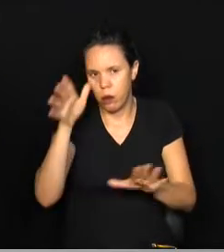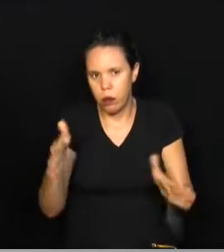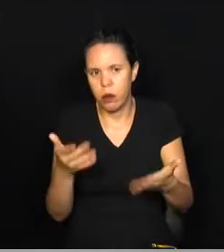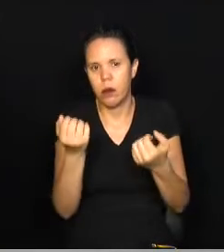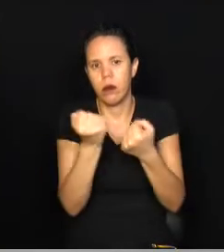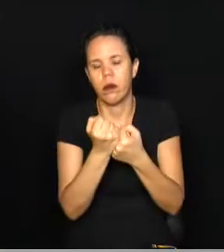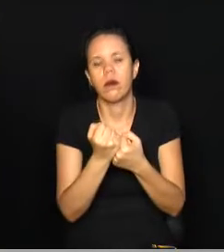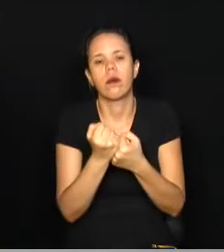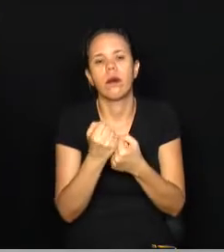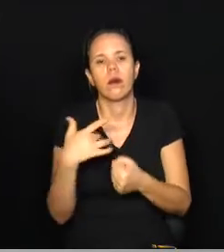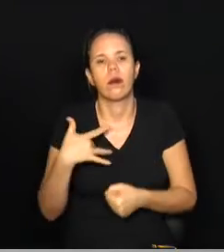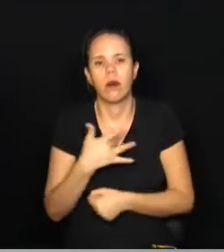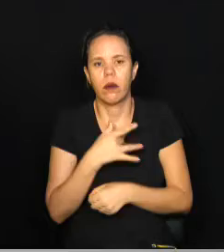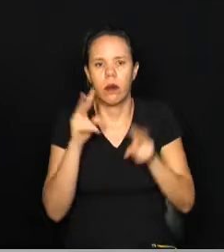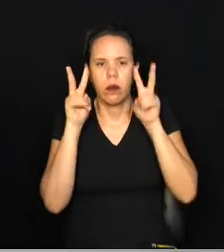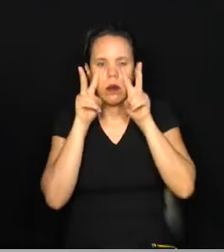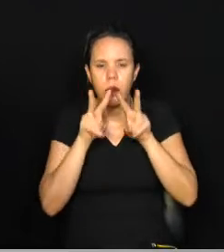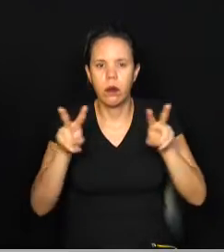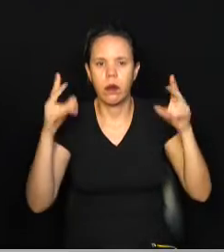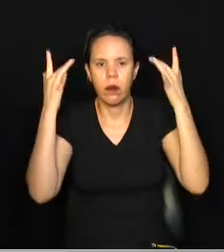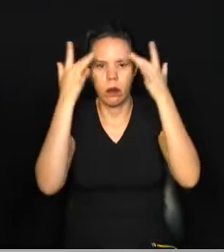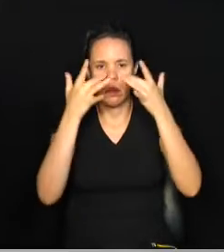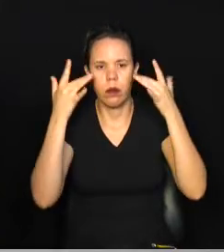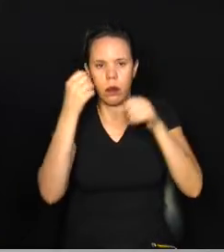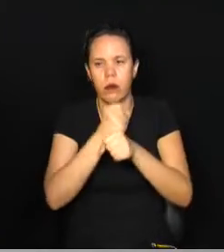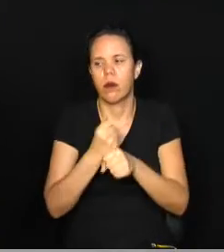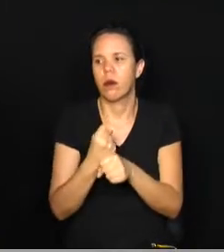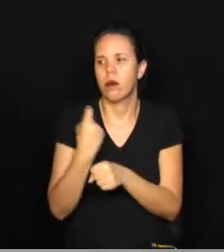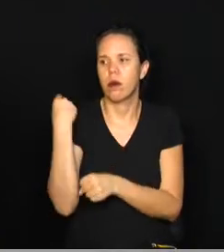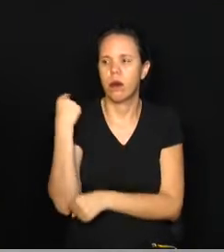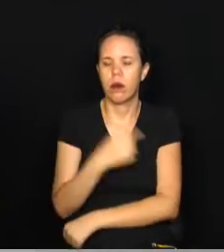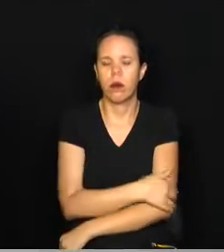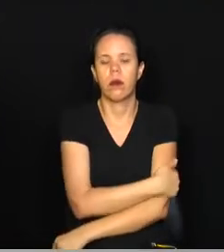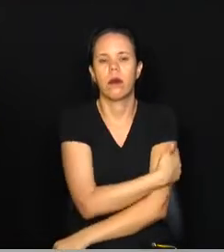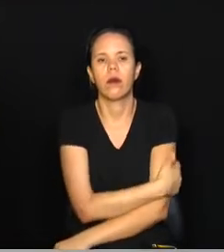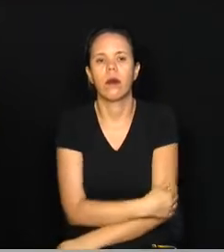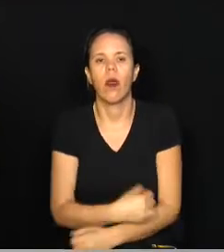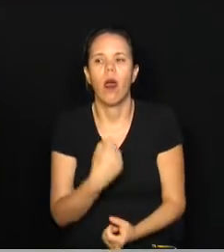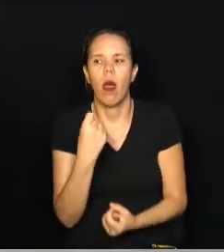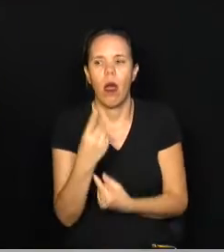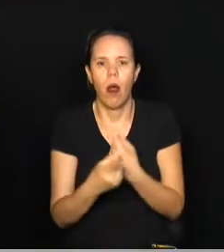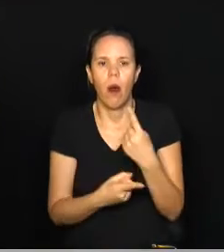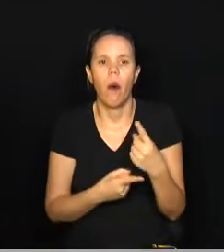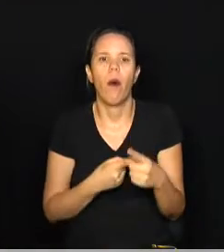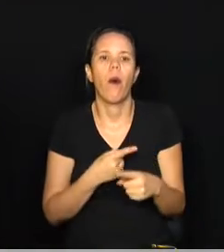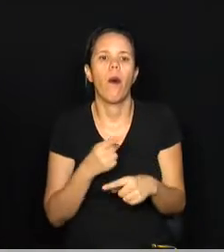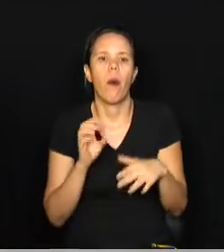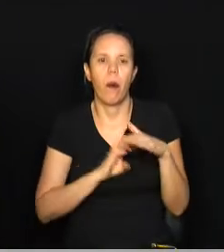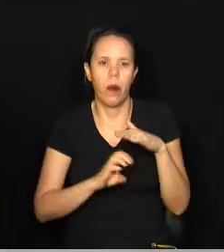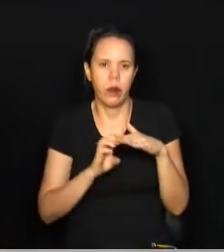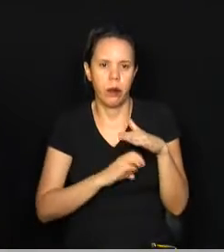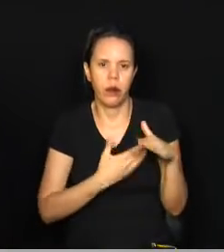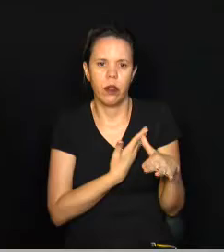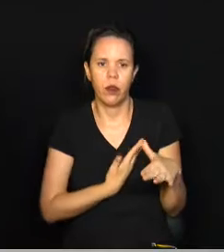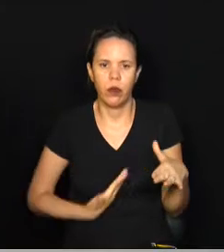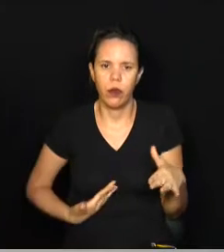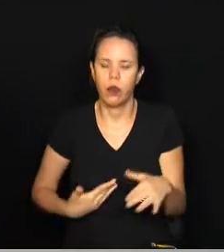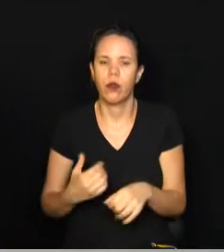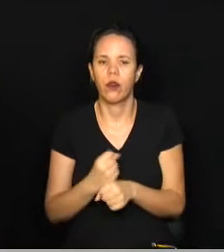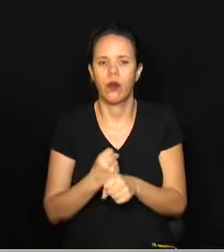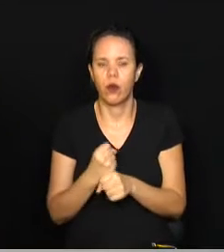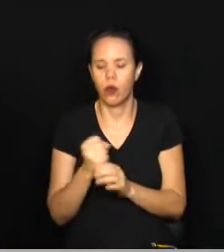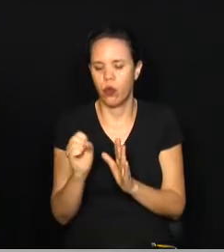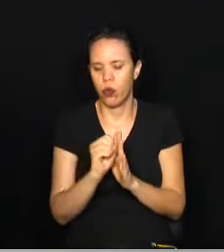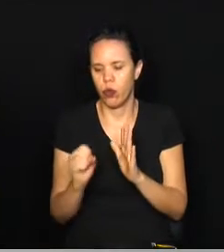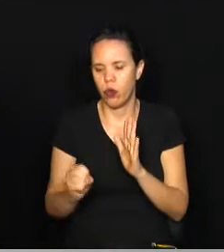prol da saúde visual. Há décadas atrás, algumas organizações governamentais, lá por volta da década de 70,